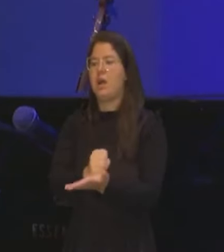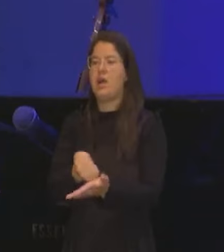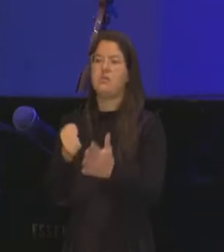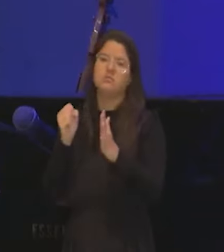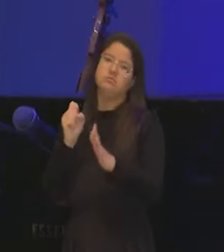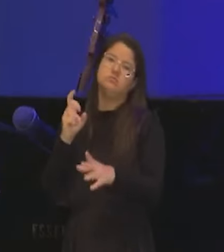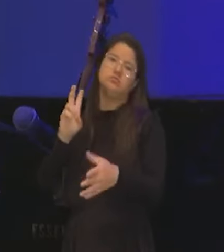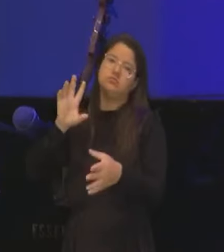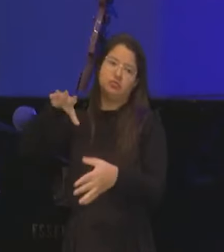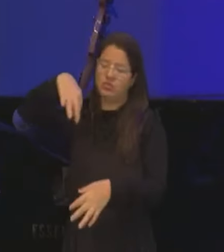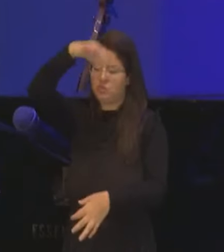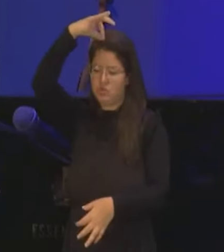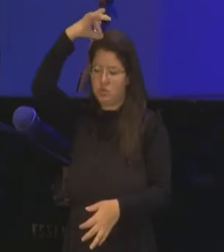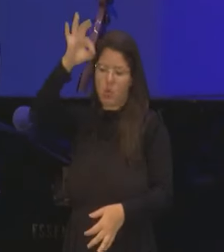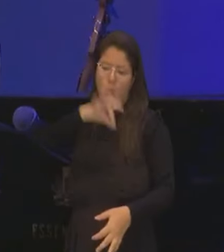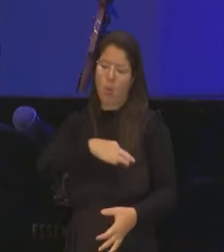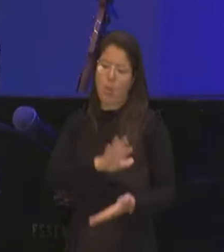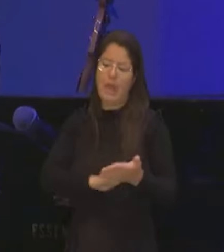gerou.